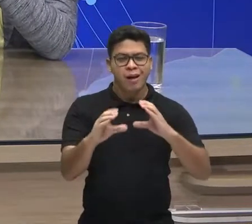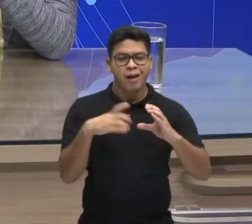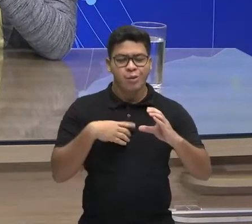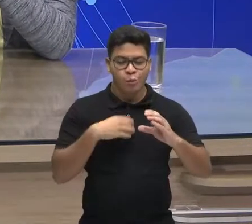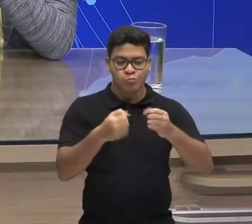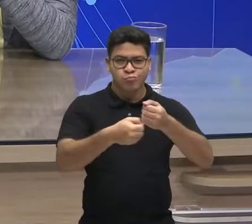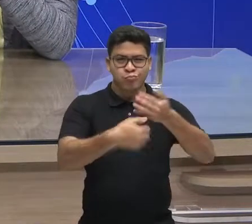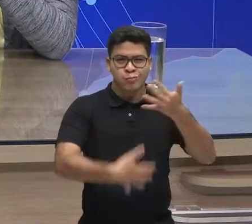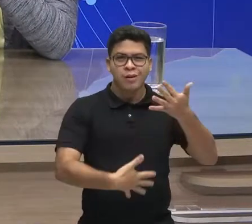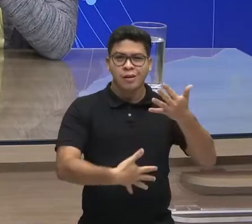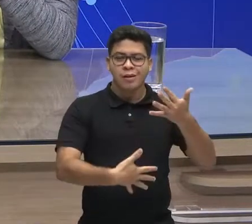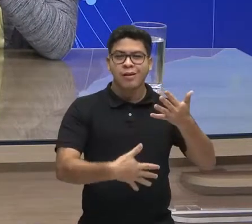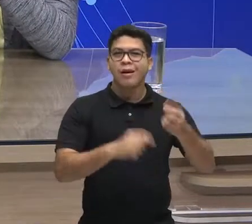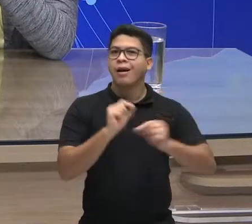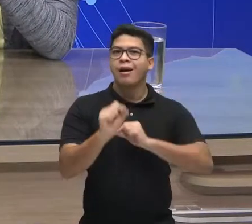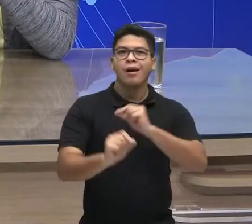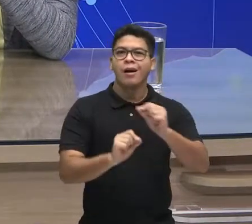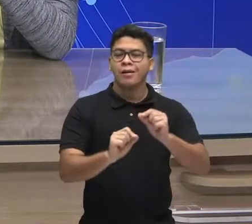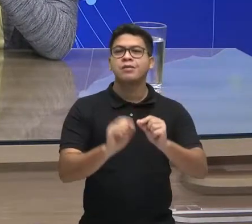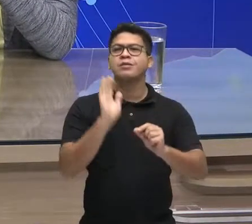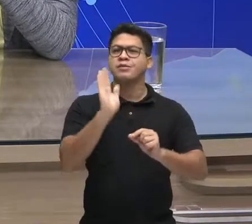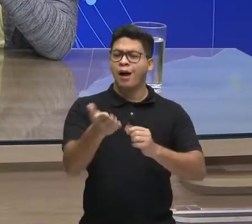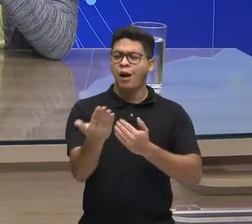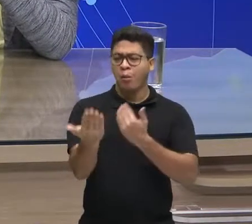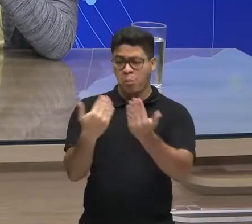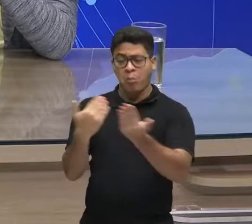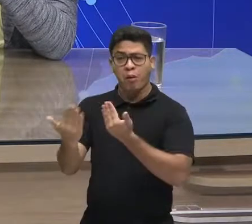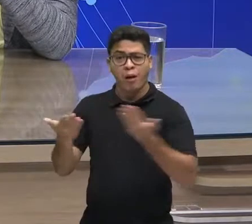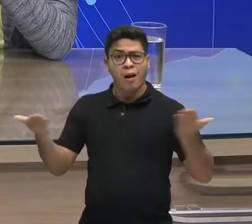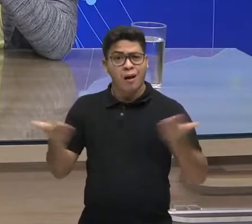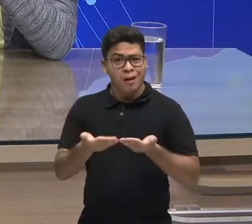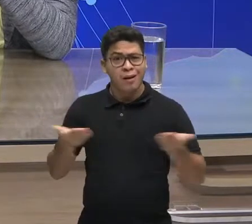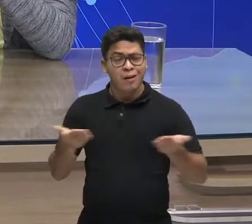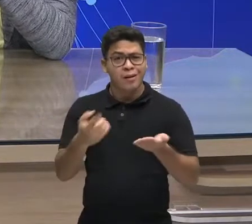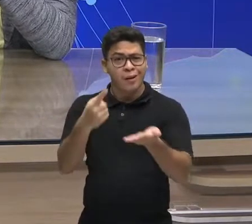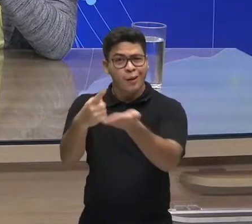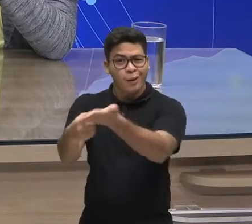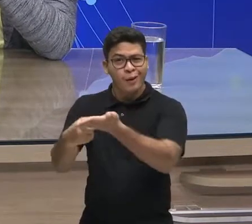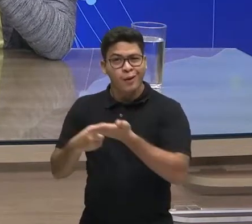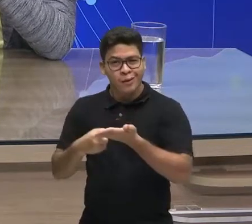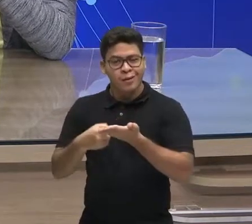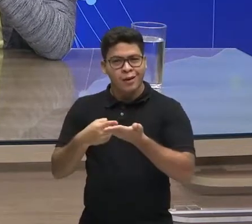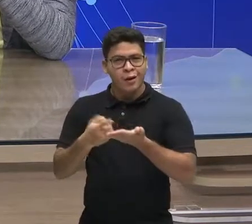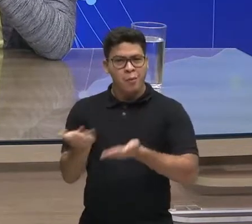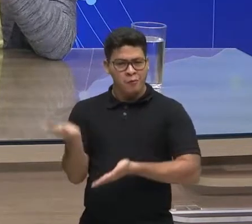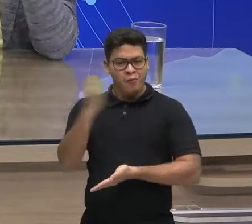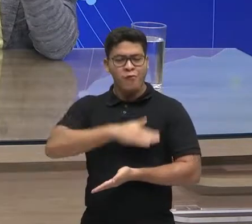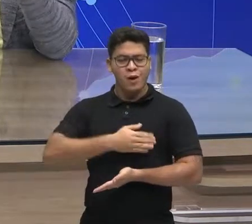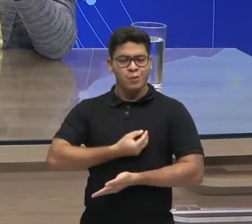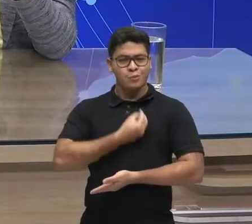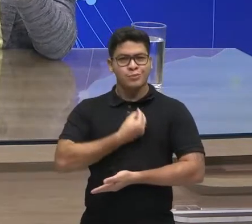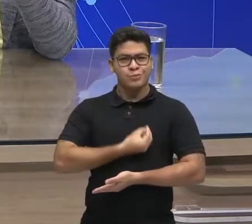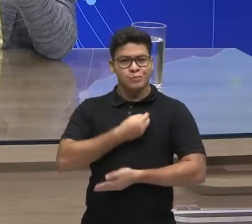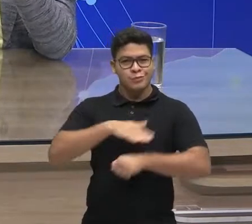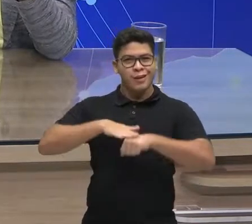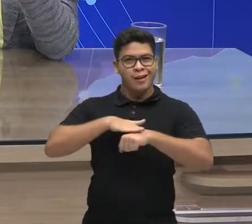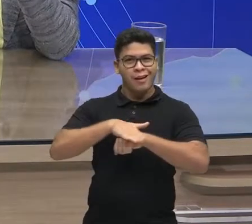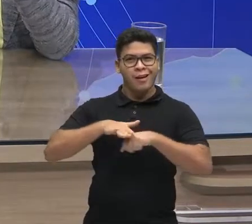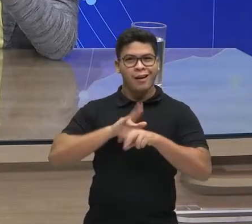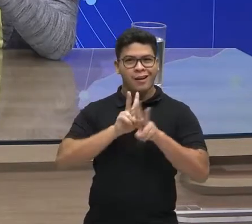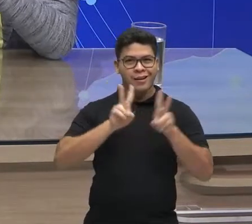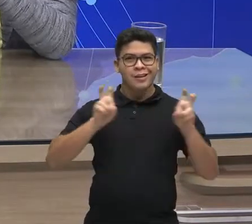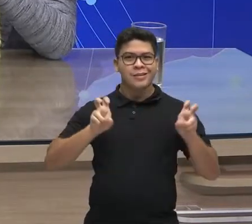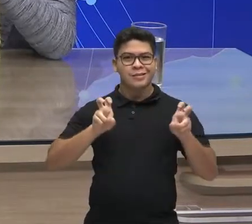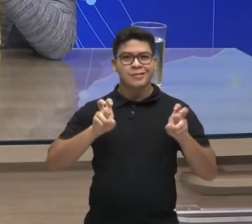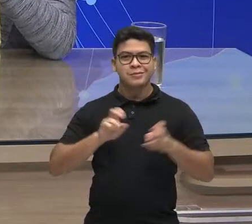aqui numa proposta que também é de diálogo, né? O convite de hoje é vamos dialogar sobre a vida? Então o Afonso e